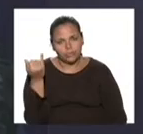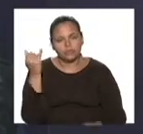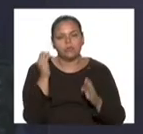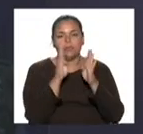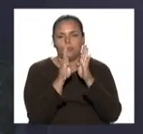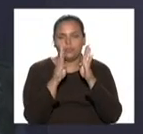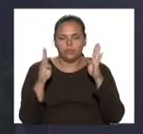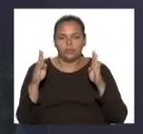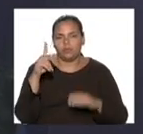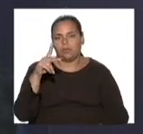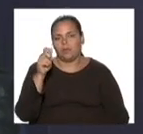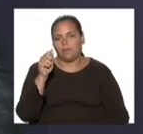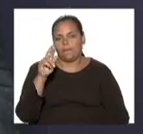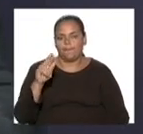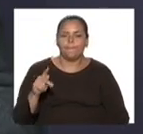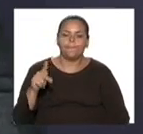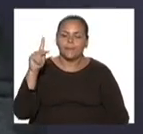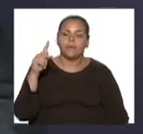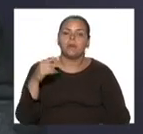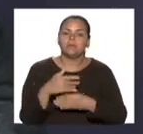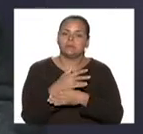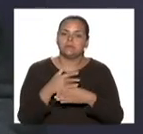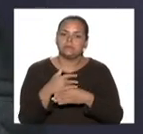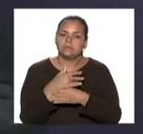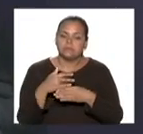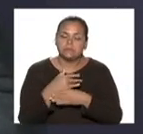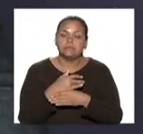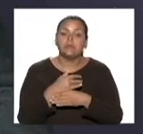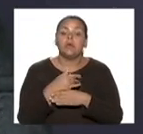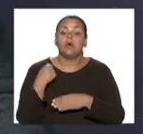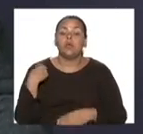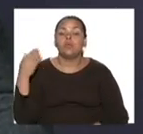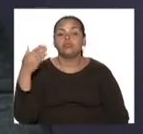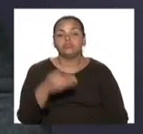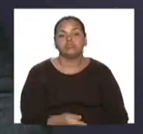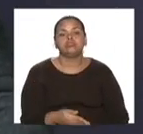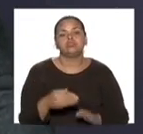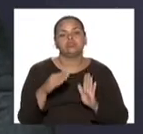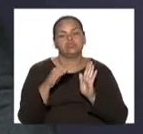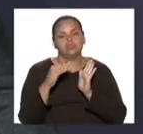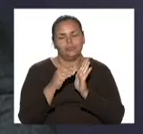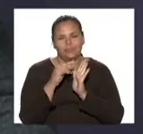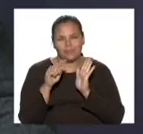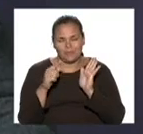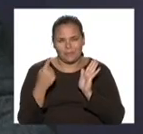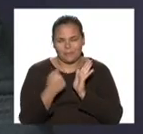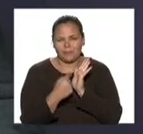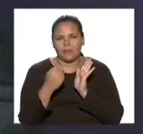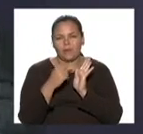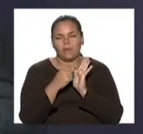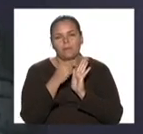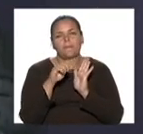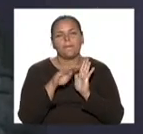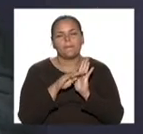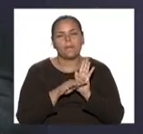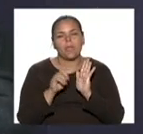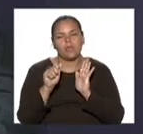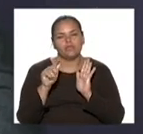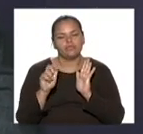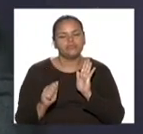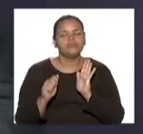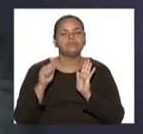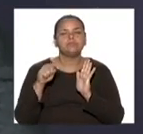das bibliotecas parques na nossa cidade, eu fui para uma agenda com a Secretaria Municipal de Cultura para